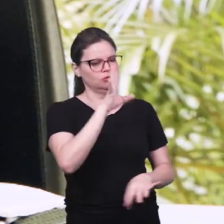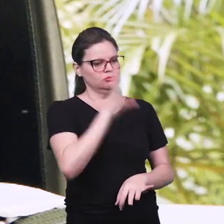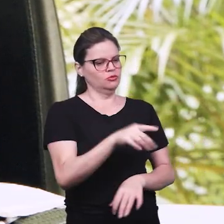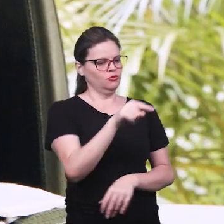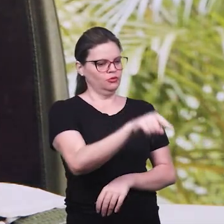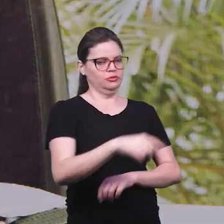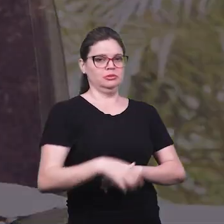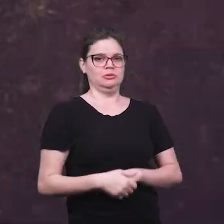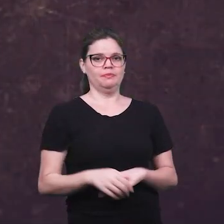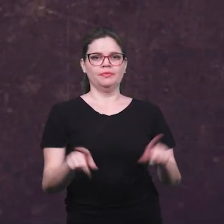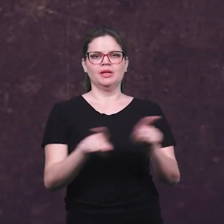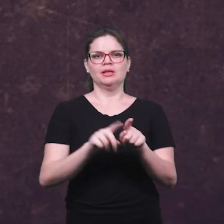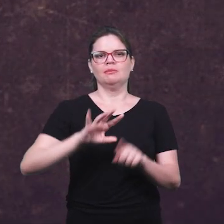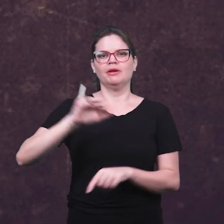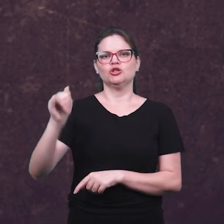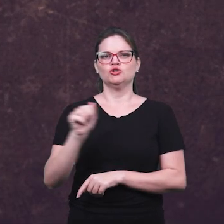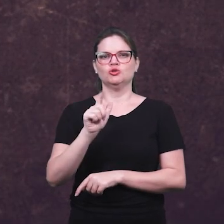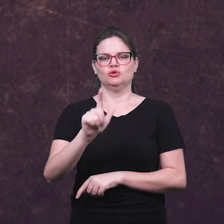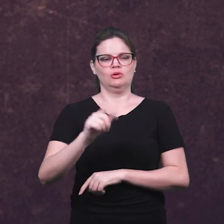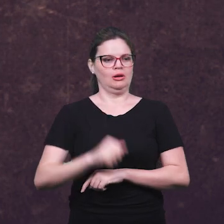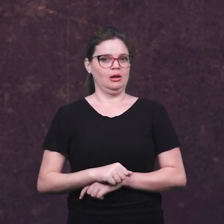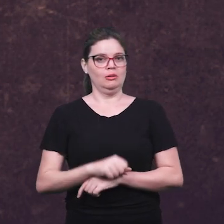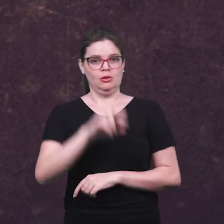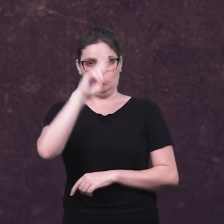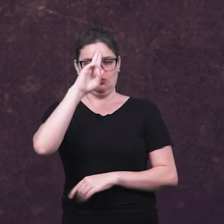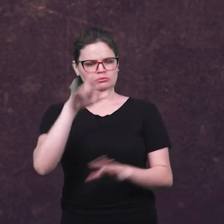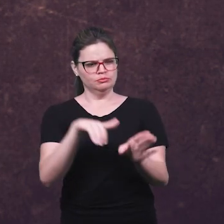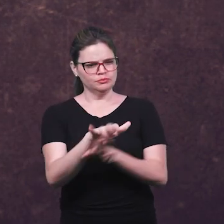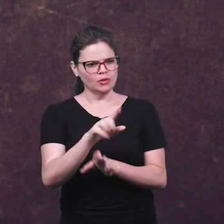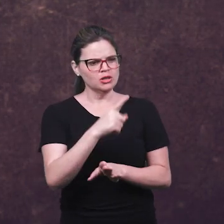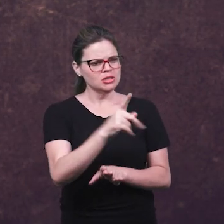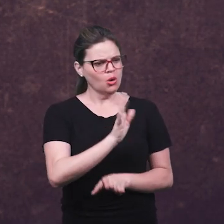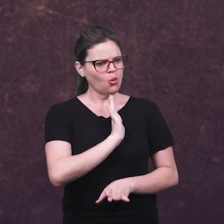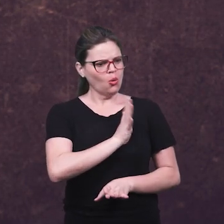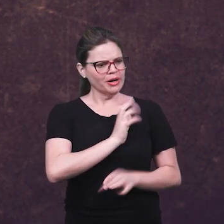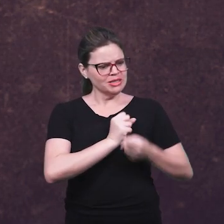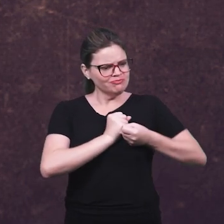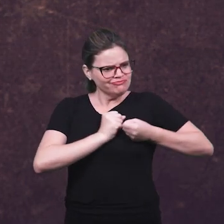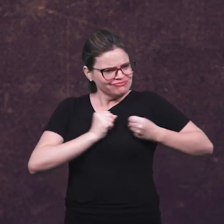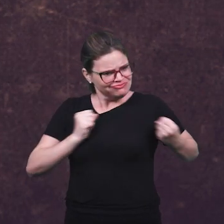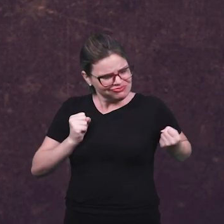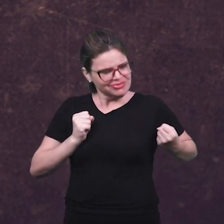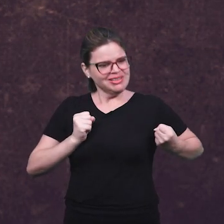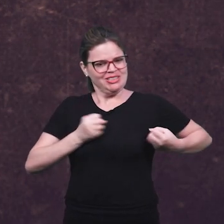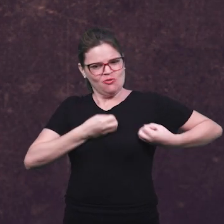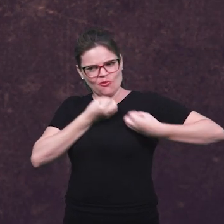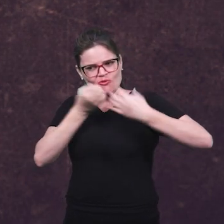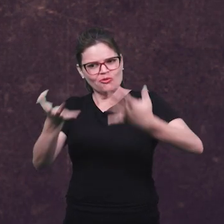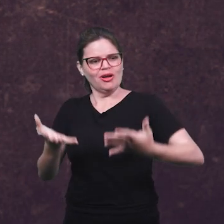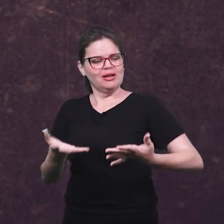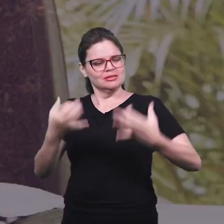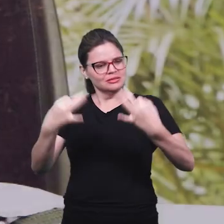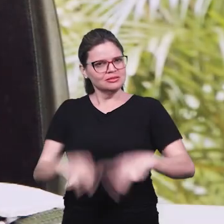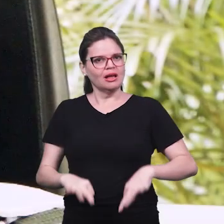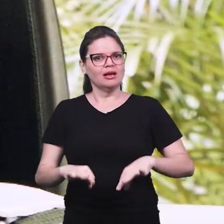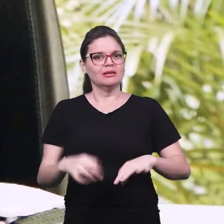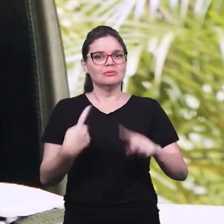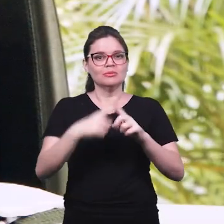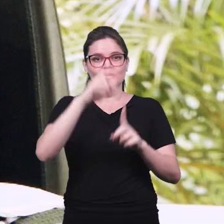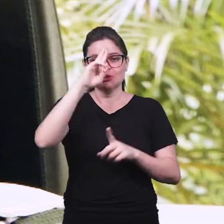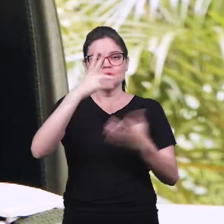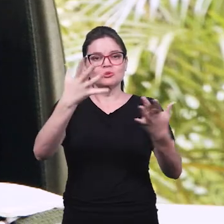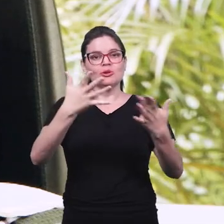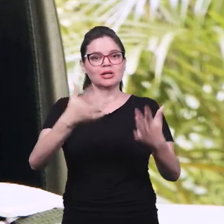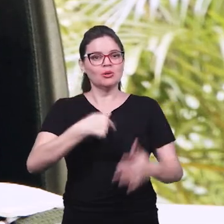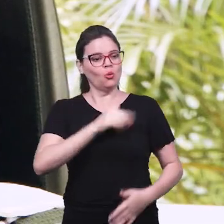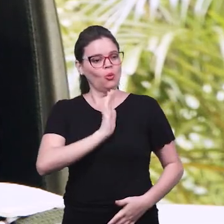profeta Joel: rasgai o vosso coração e não as vossas vestes. O Senhor queria que o coração dele estivesse